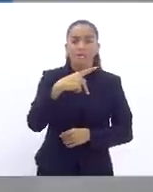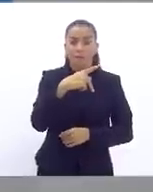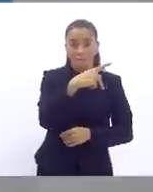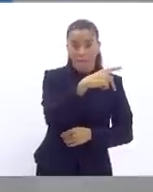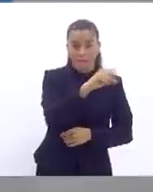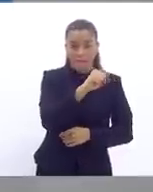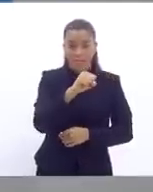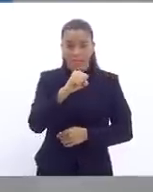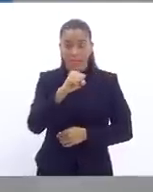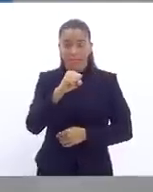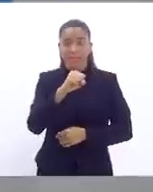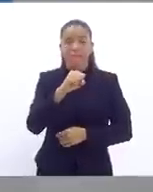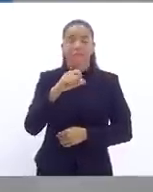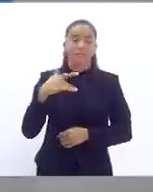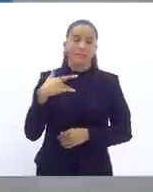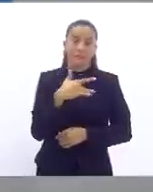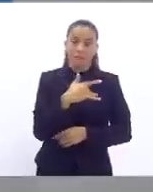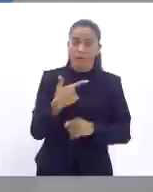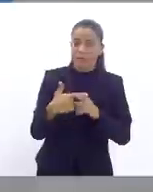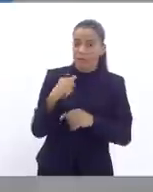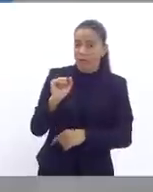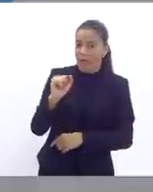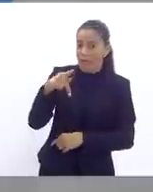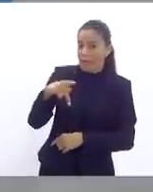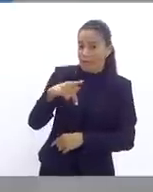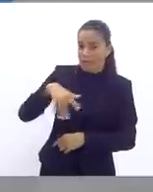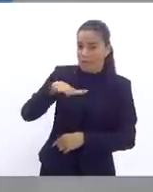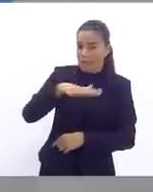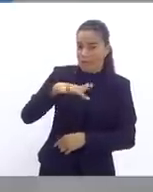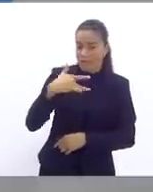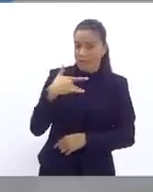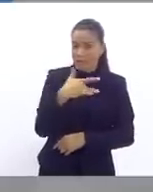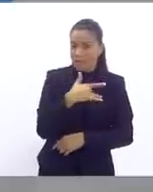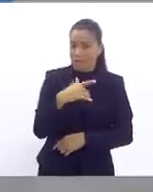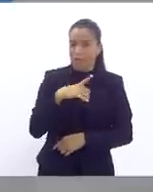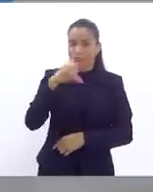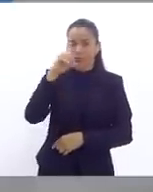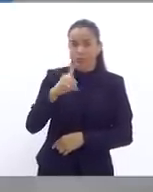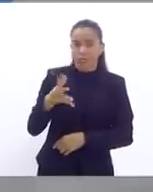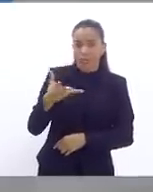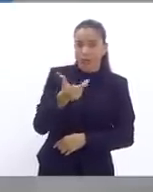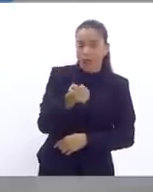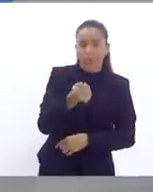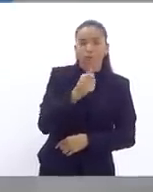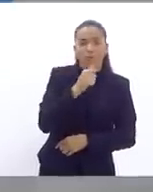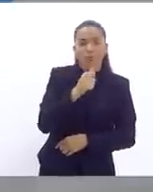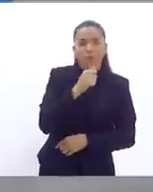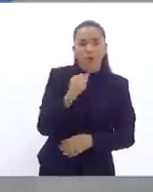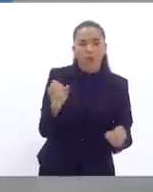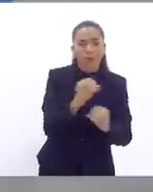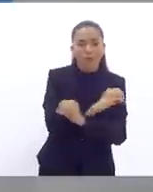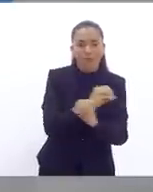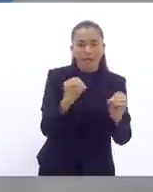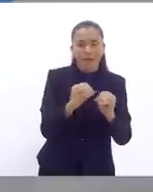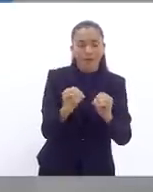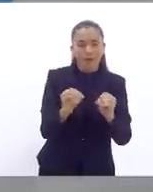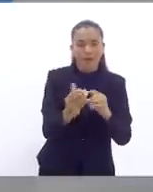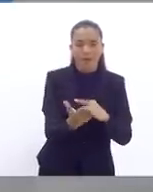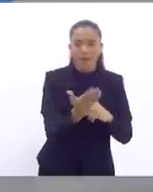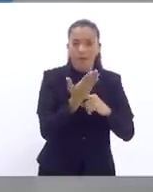porque os aposentados da Saúde Com direito a qualidade não tiveram nenhum benefício